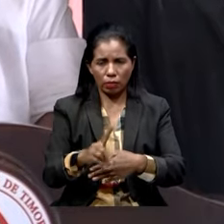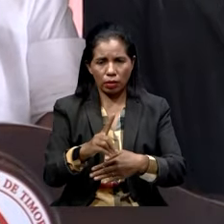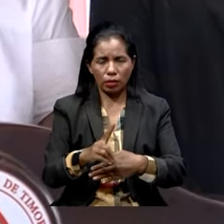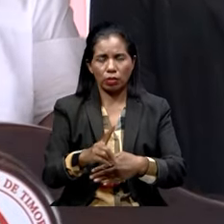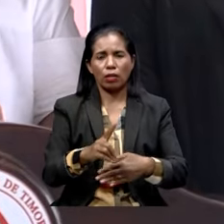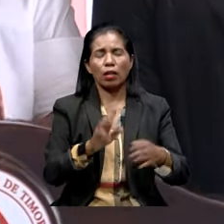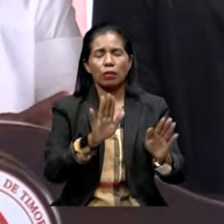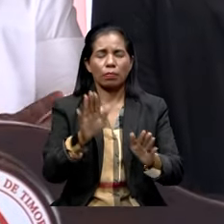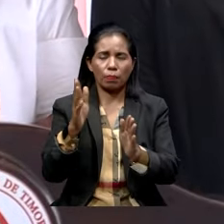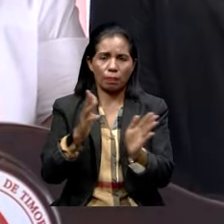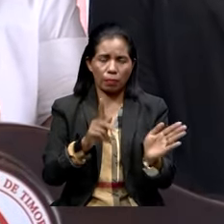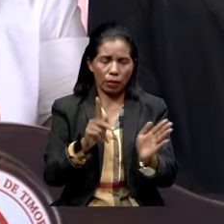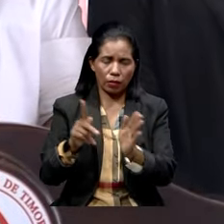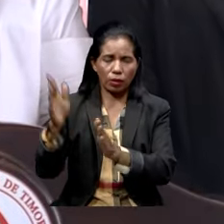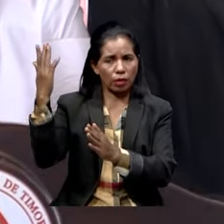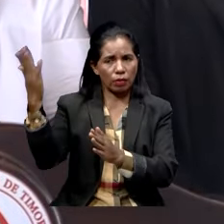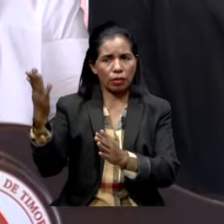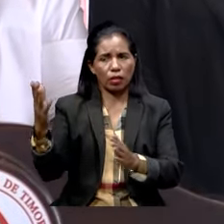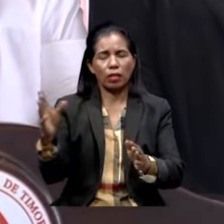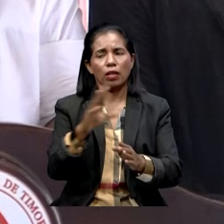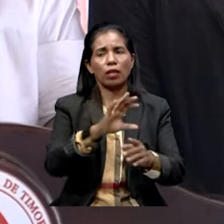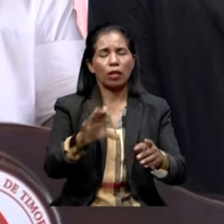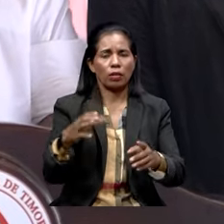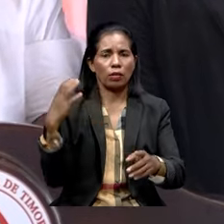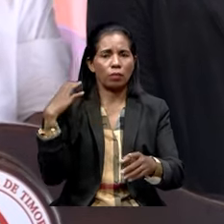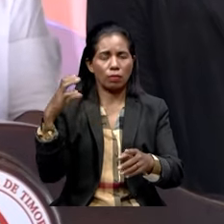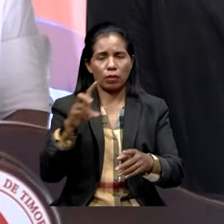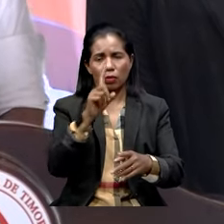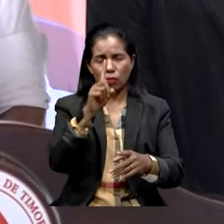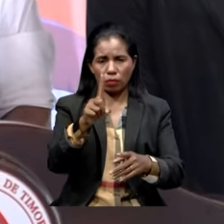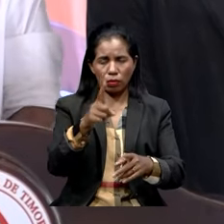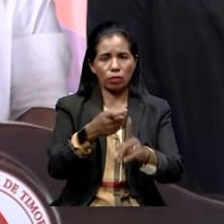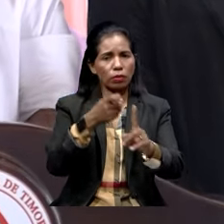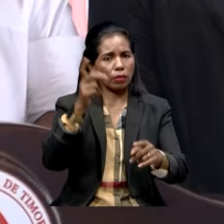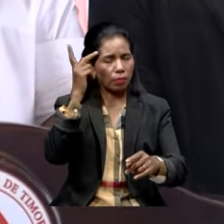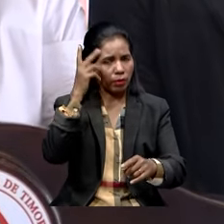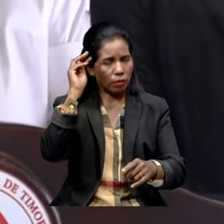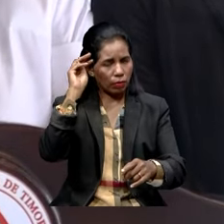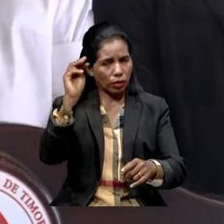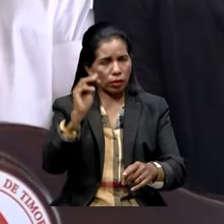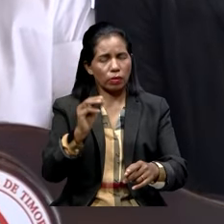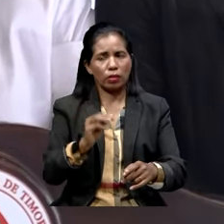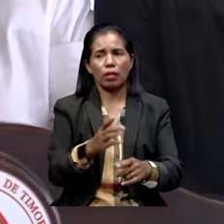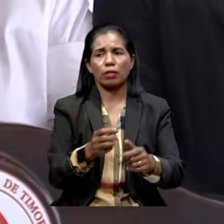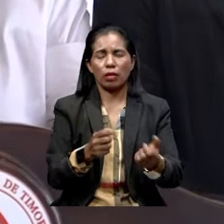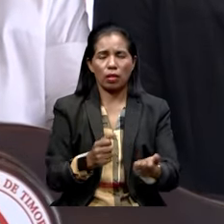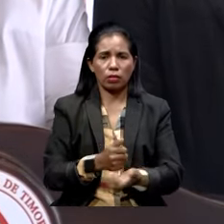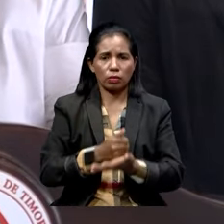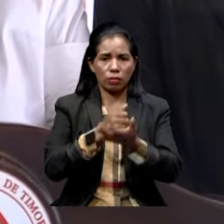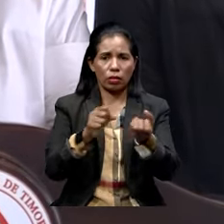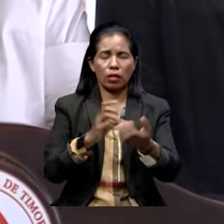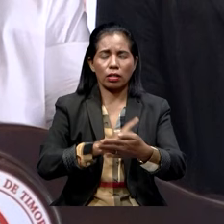planeia a neva, a nessa comitimento Rússia Vice-Primeiro-Ministro, Rússia Governo Malásia Rásik, atau apoio de desenvolvimento